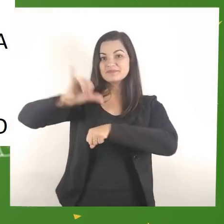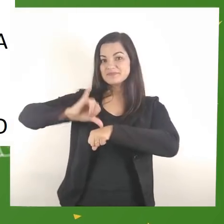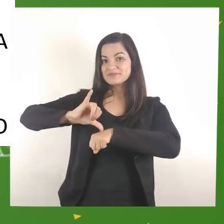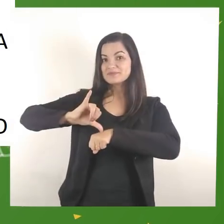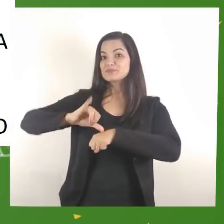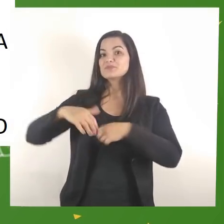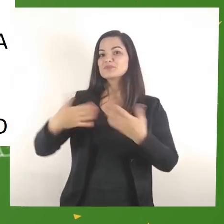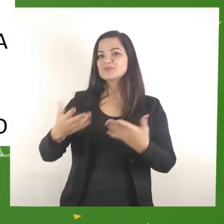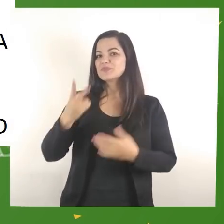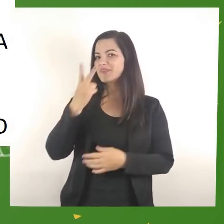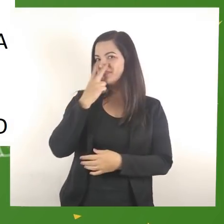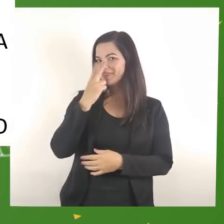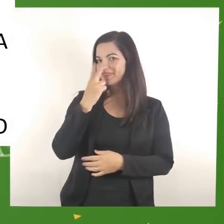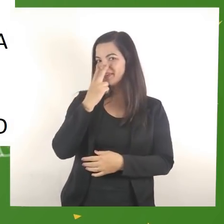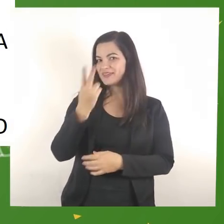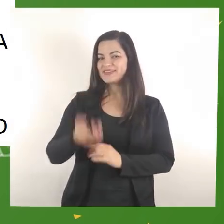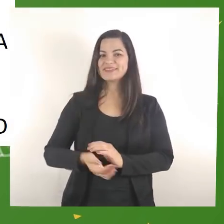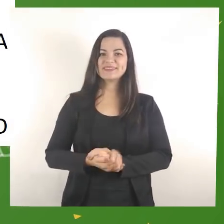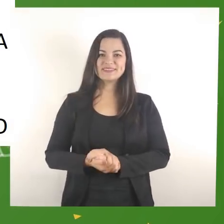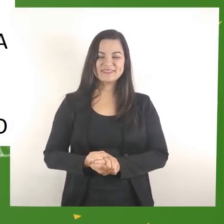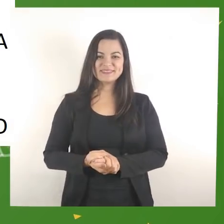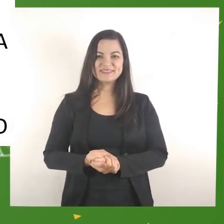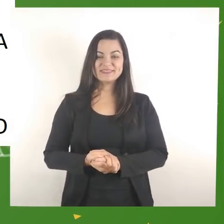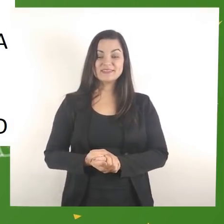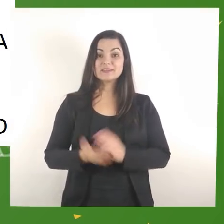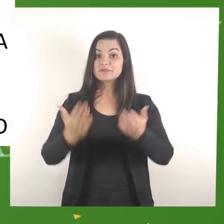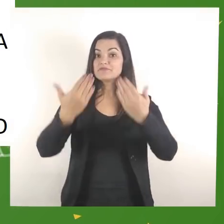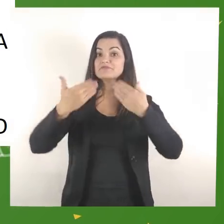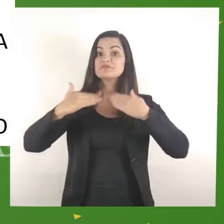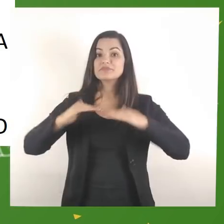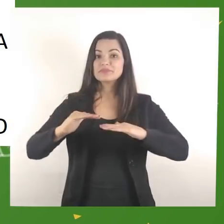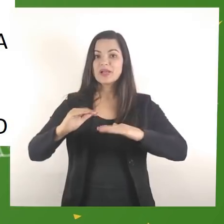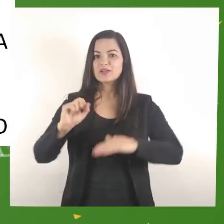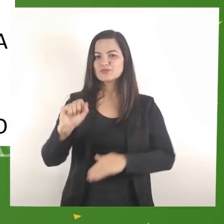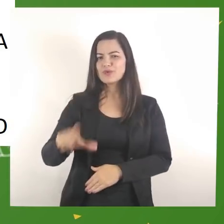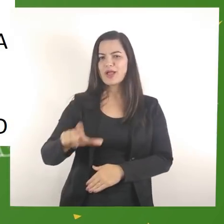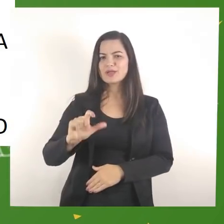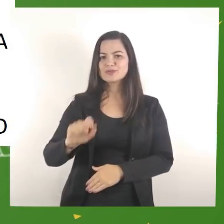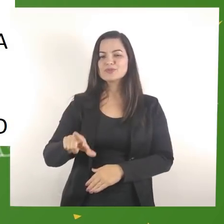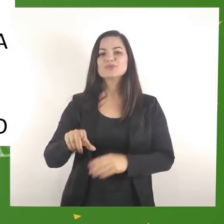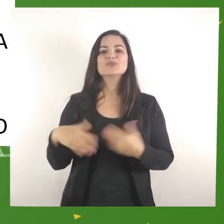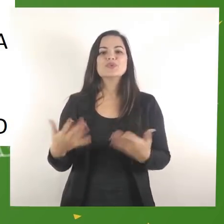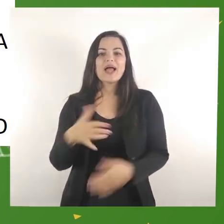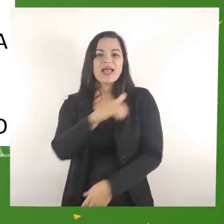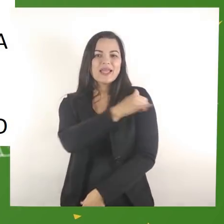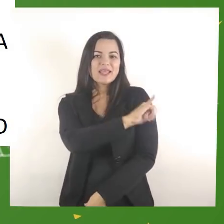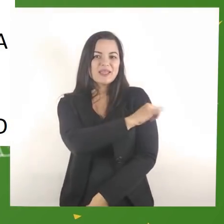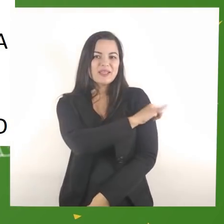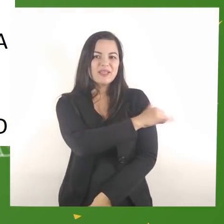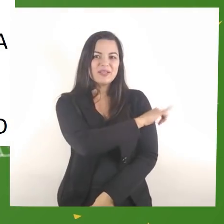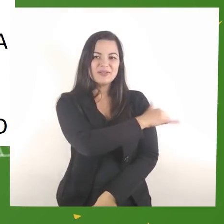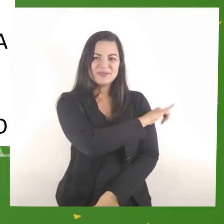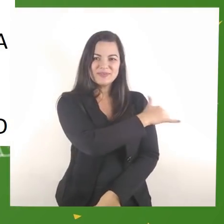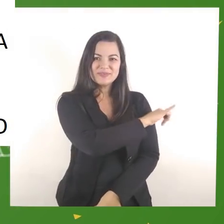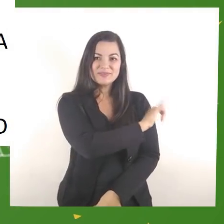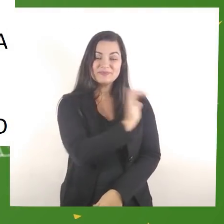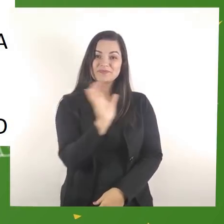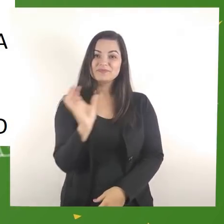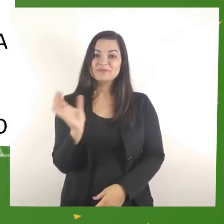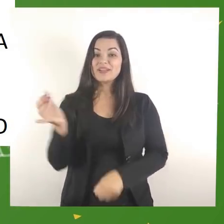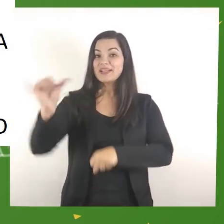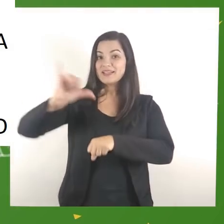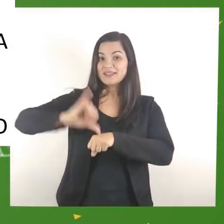a capital é Vitória. Logo embaixo de azul, nós temos Rio de Janeiro, que